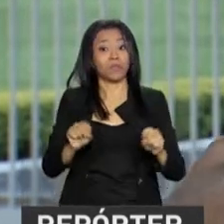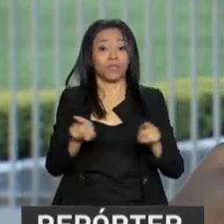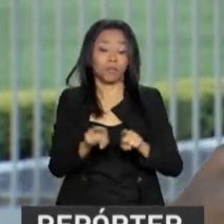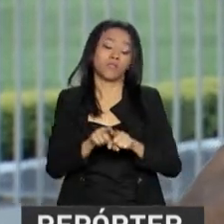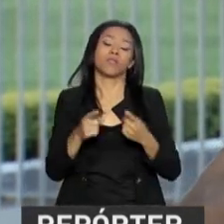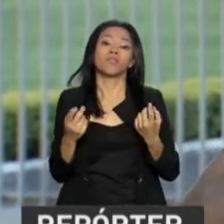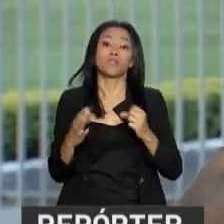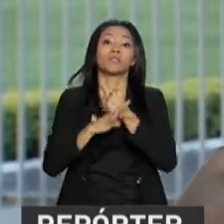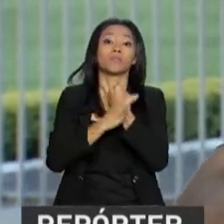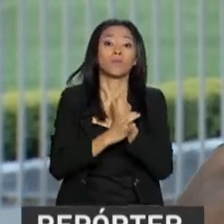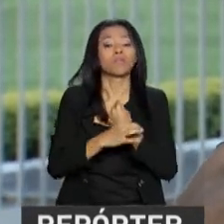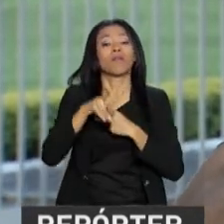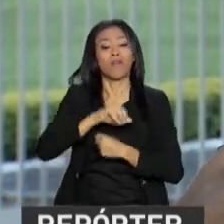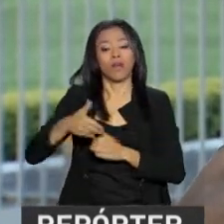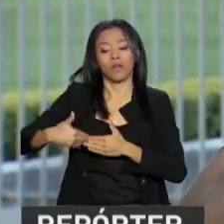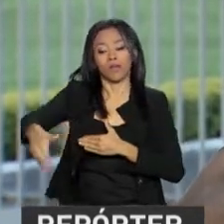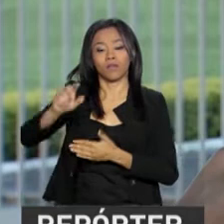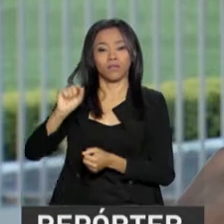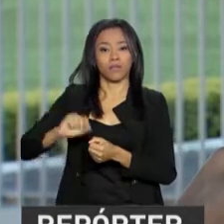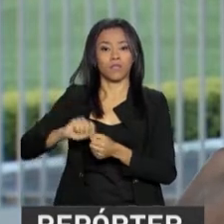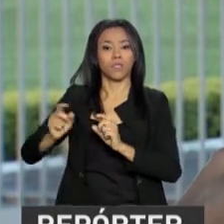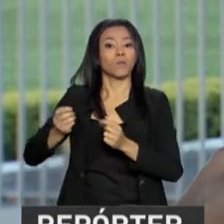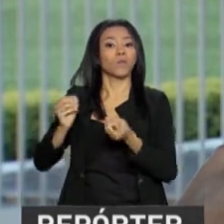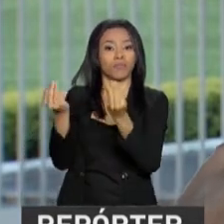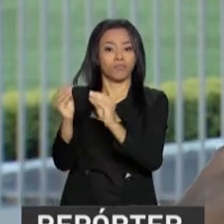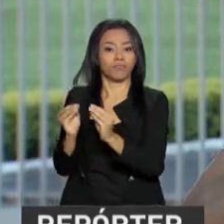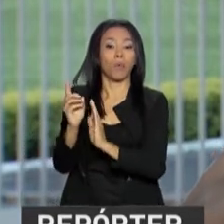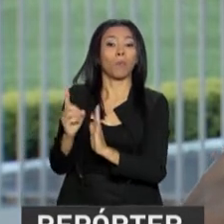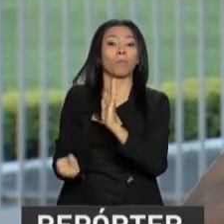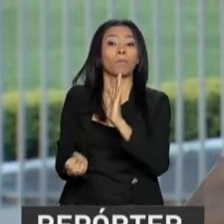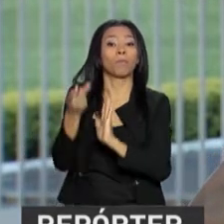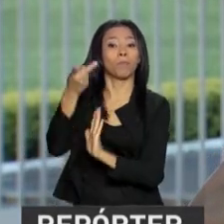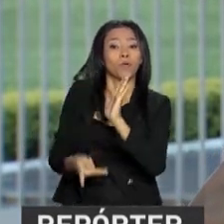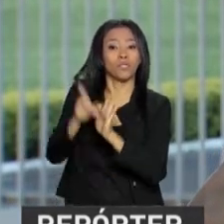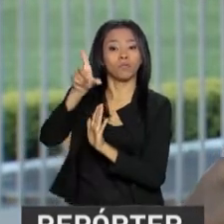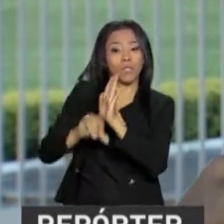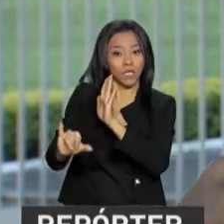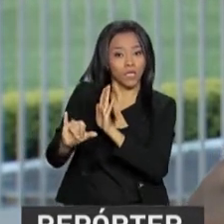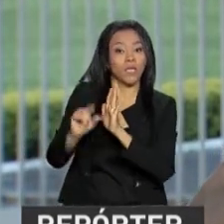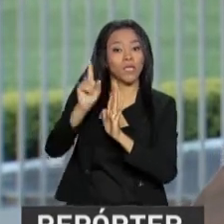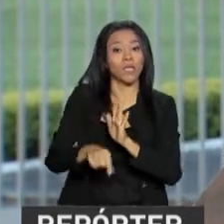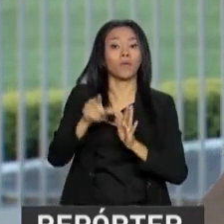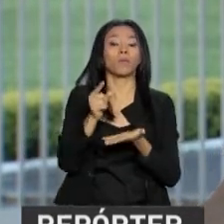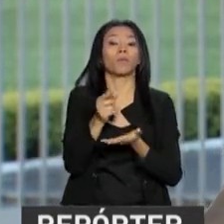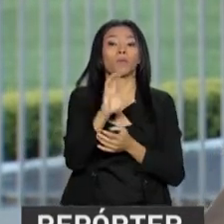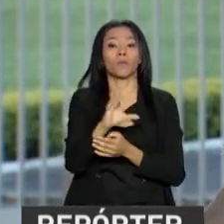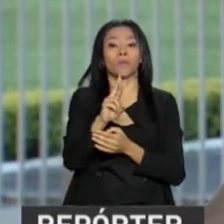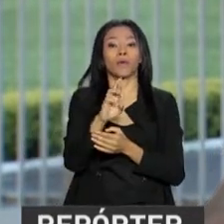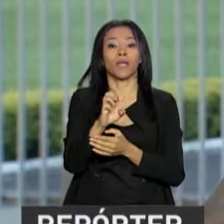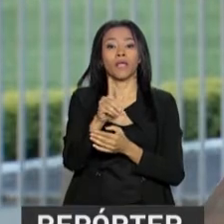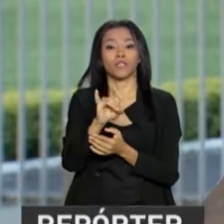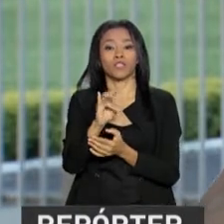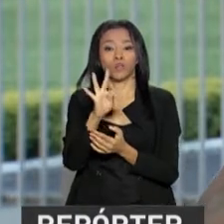feita através de um projeto de lei né de crédito é é especial né que